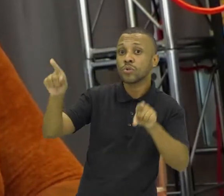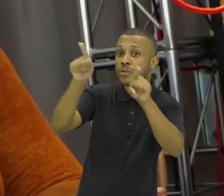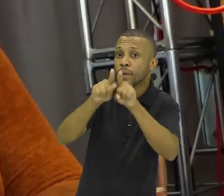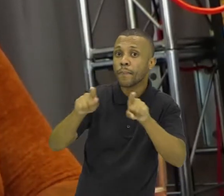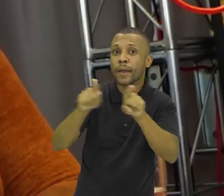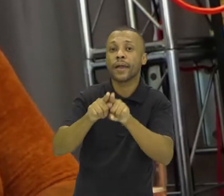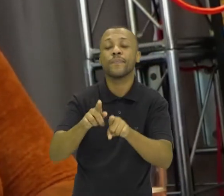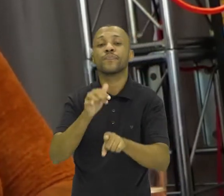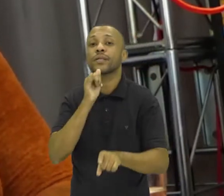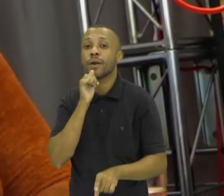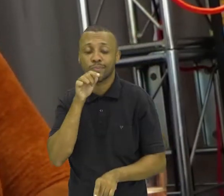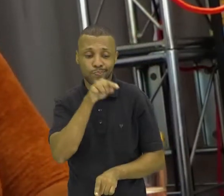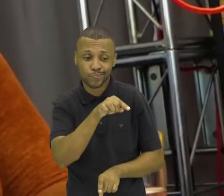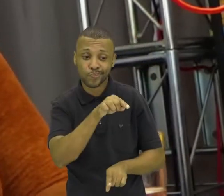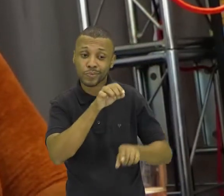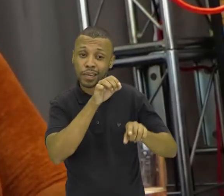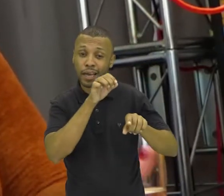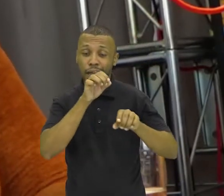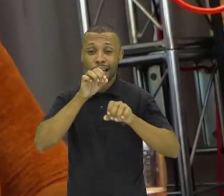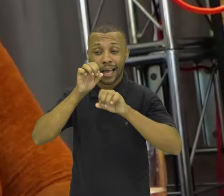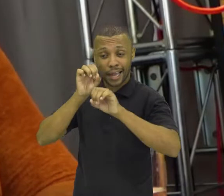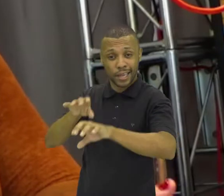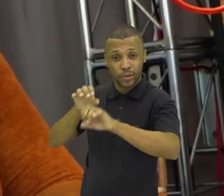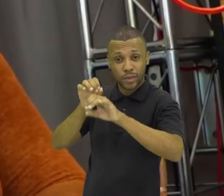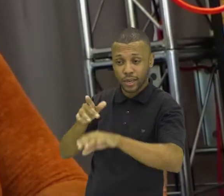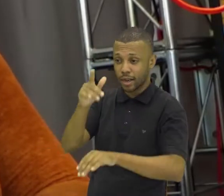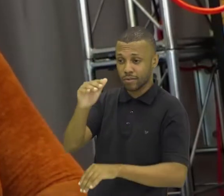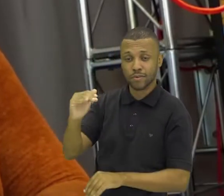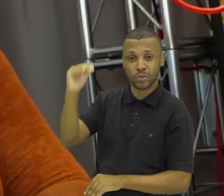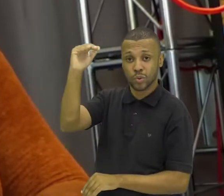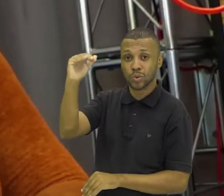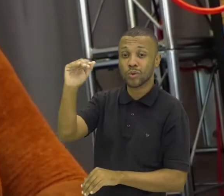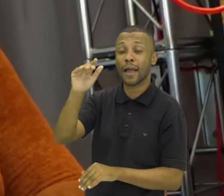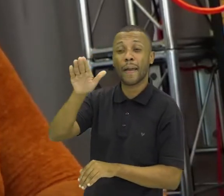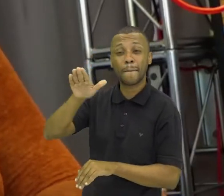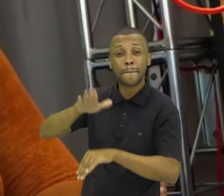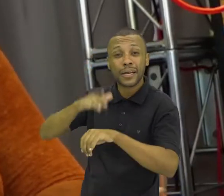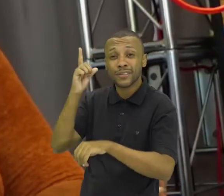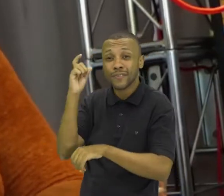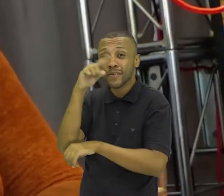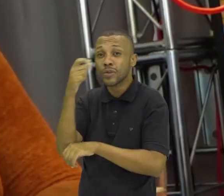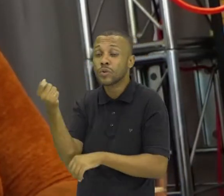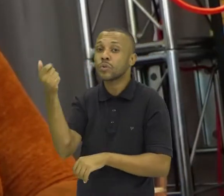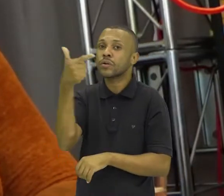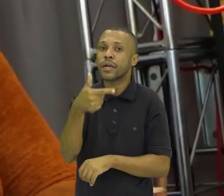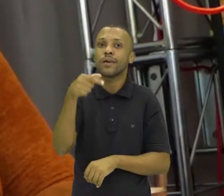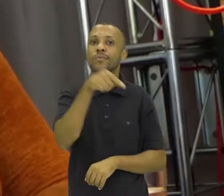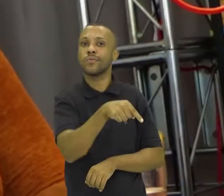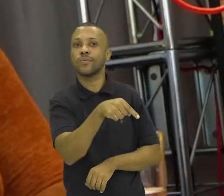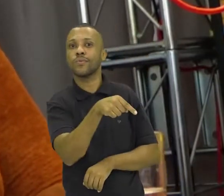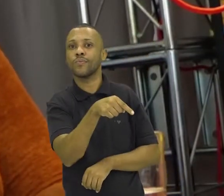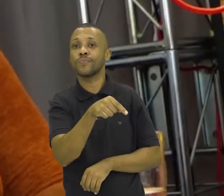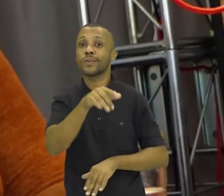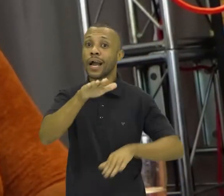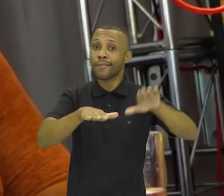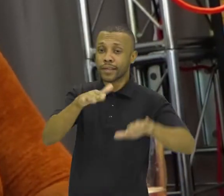disso, né? Você reeducar um adulto é muito mais complicado do que você educar uma criança. Se chegar para uma pessoa que já tem